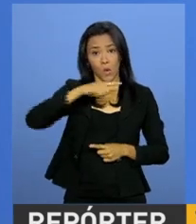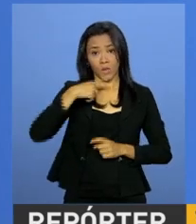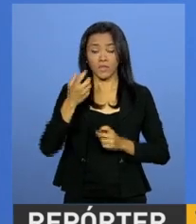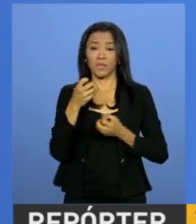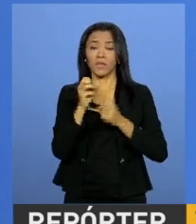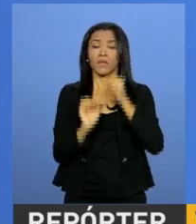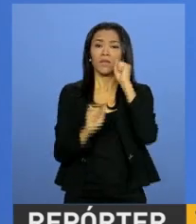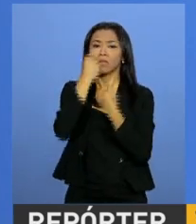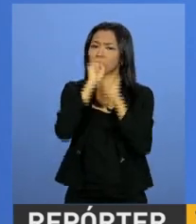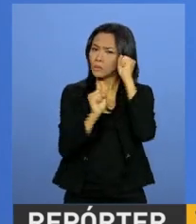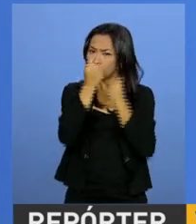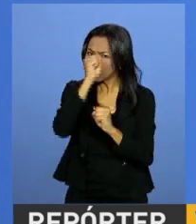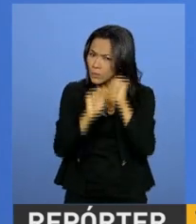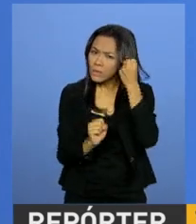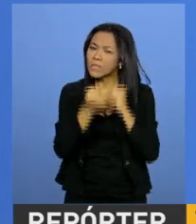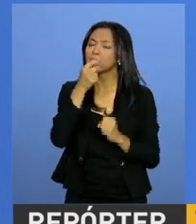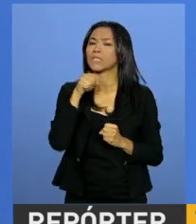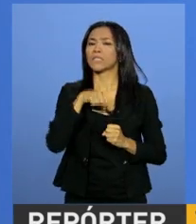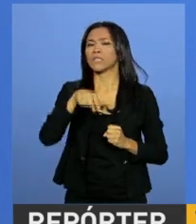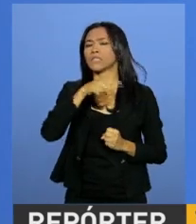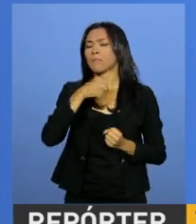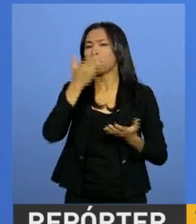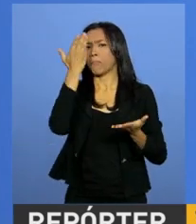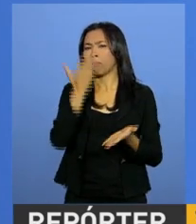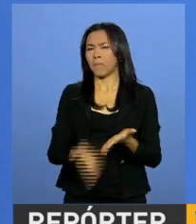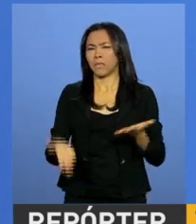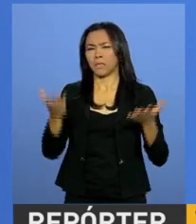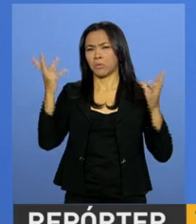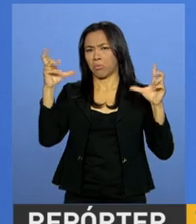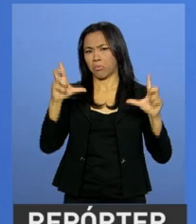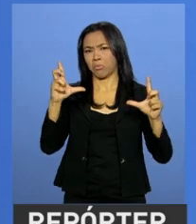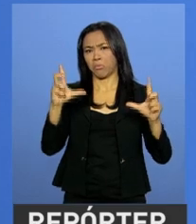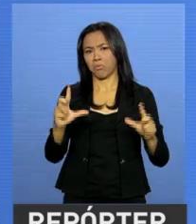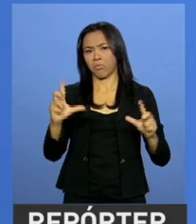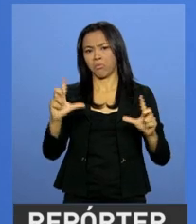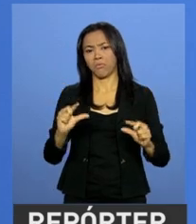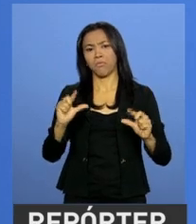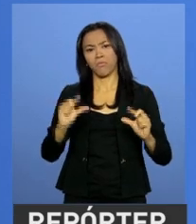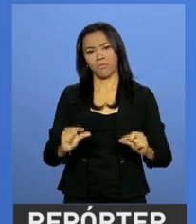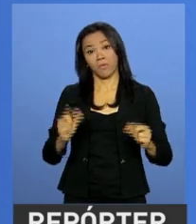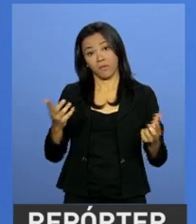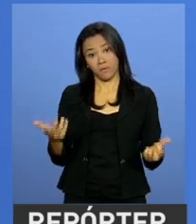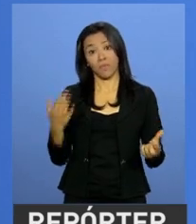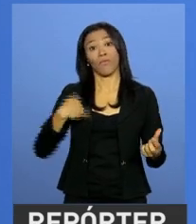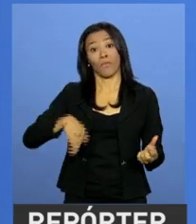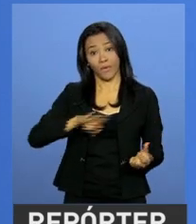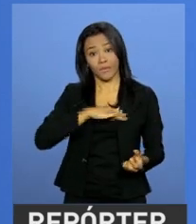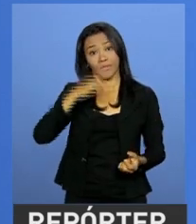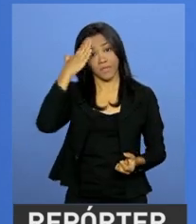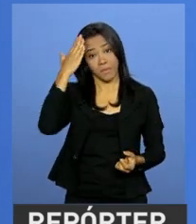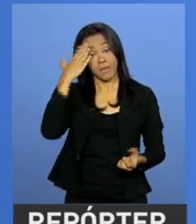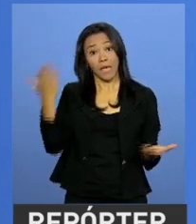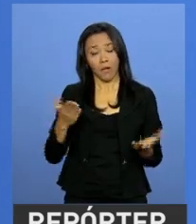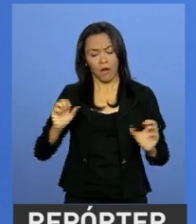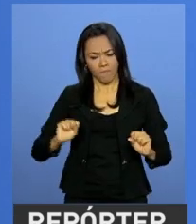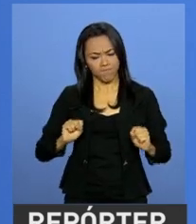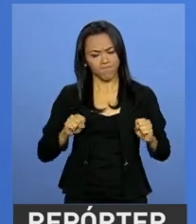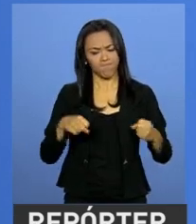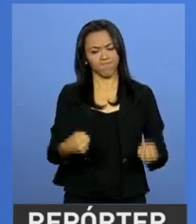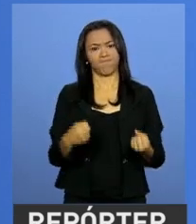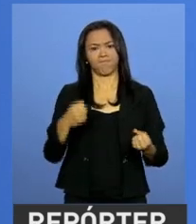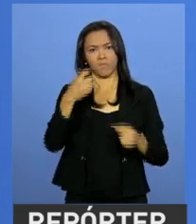conhecidas, acumulou uma perda de mercado bastante alta. Nós sabemos que a plena recuperação do